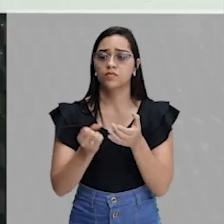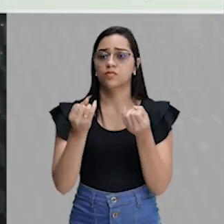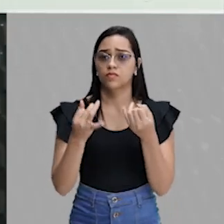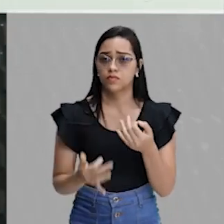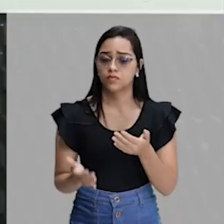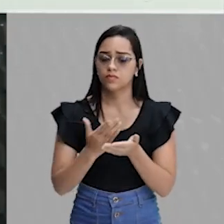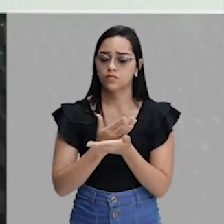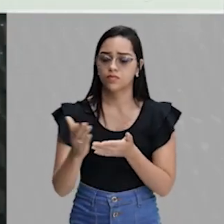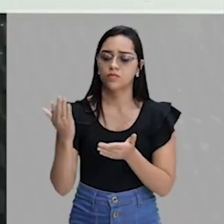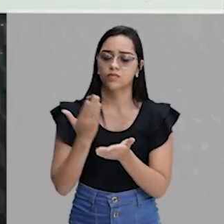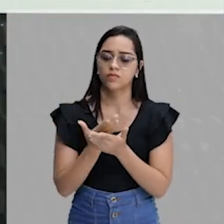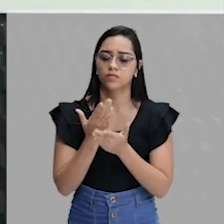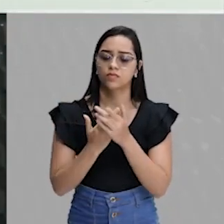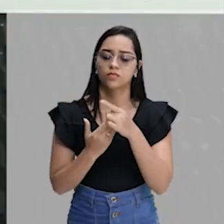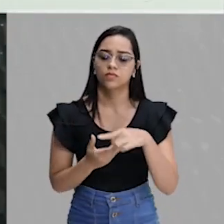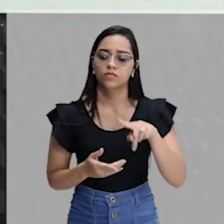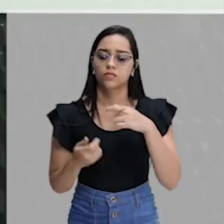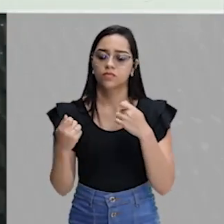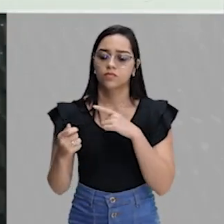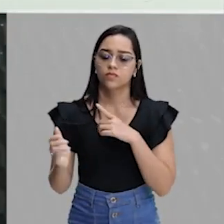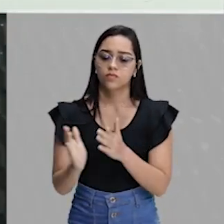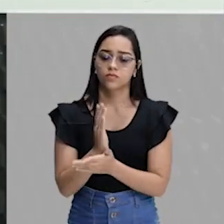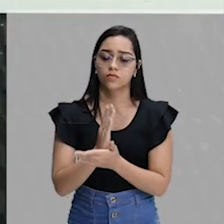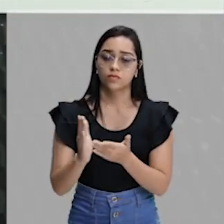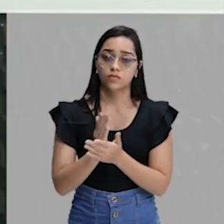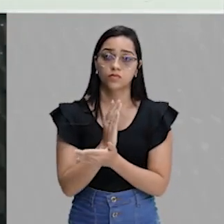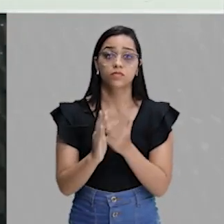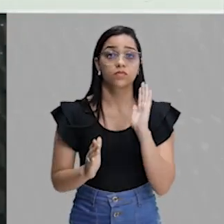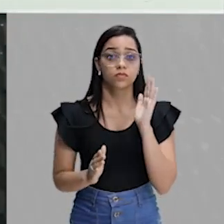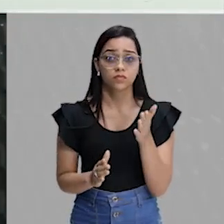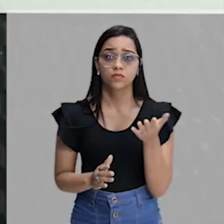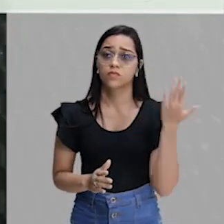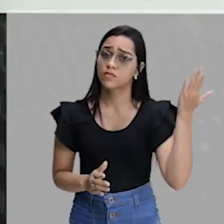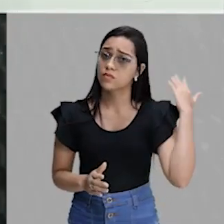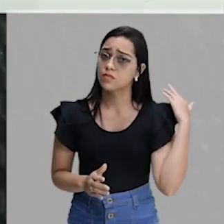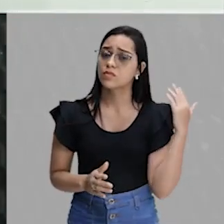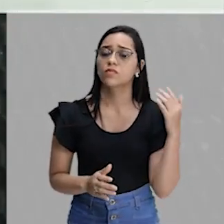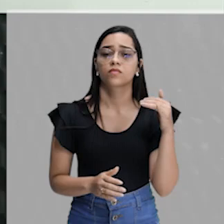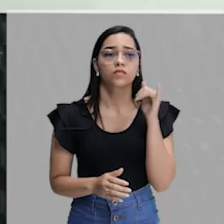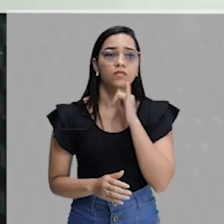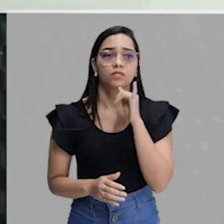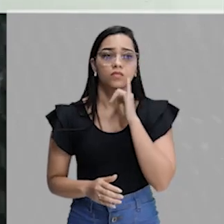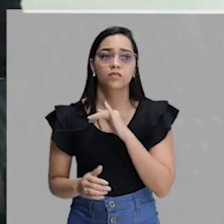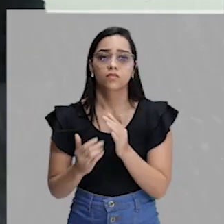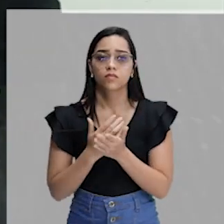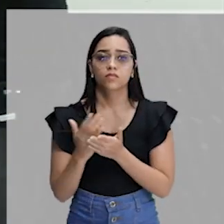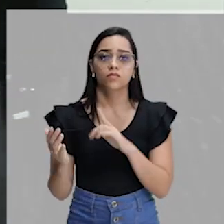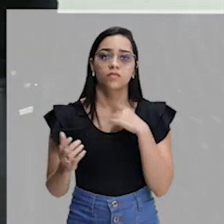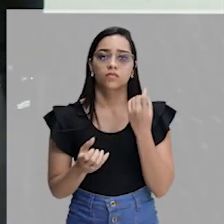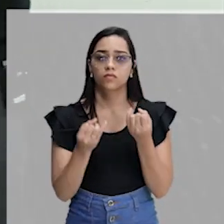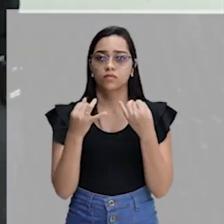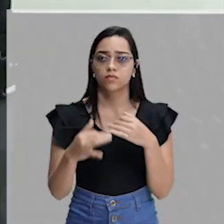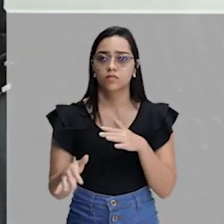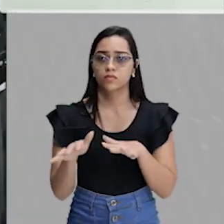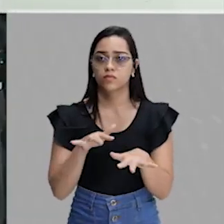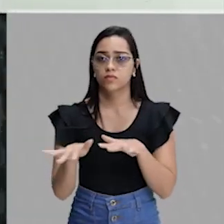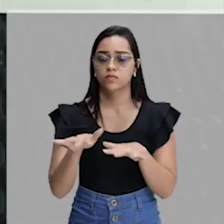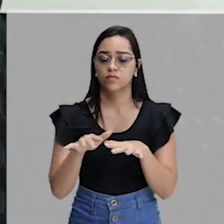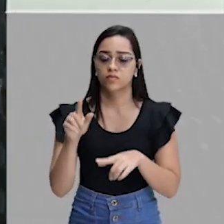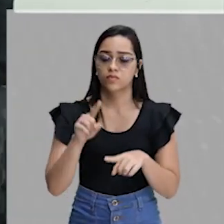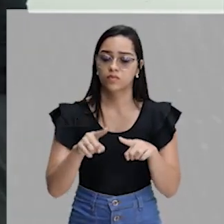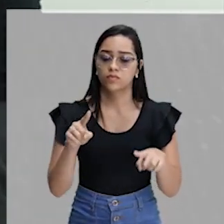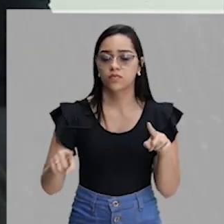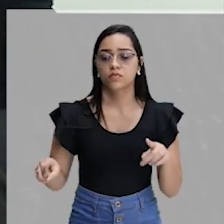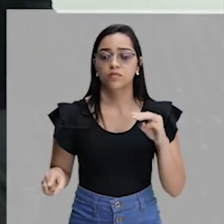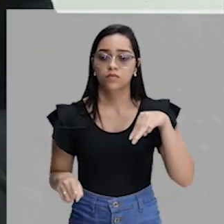aula, você precisa recorrer a algumas coisas que já passaram. Como, por exemplo, lá no início nós falamos de movimento uniformemente